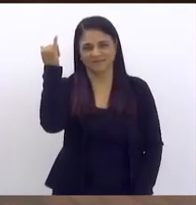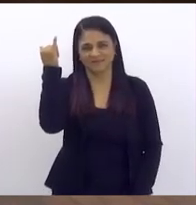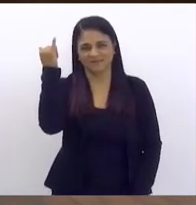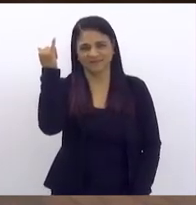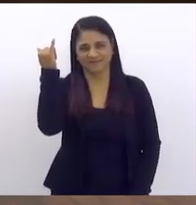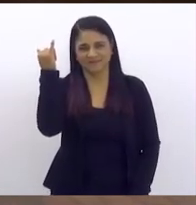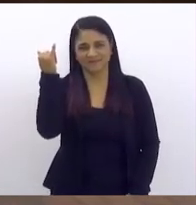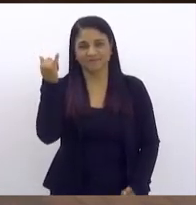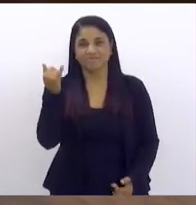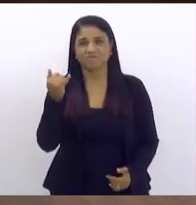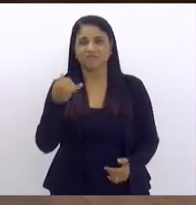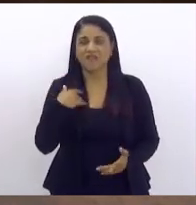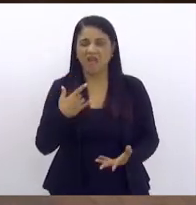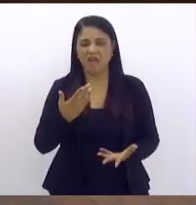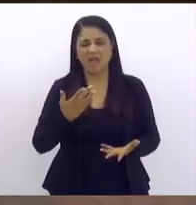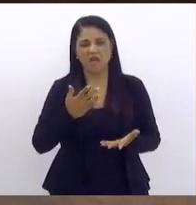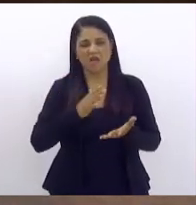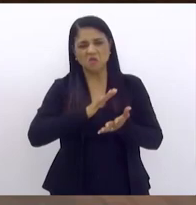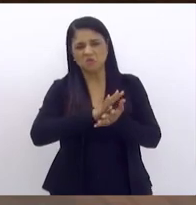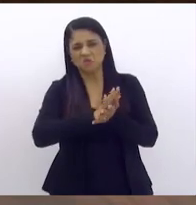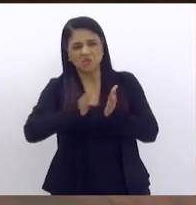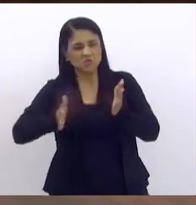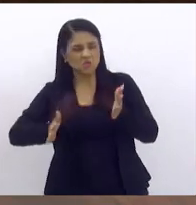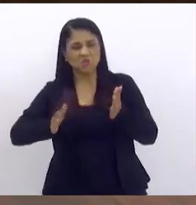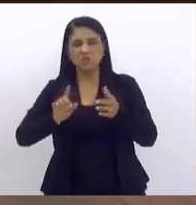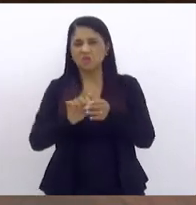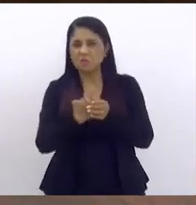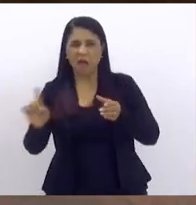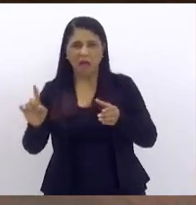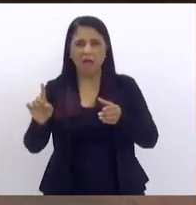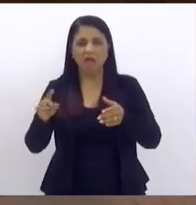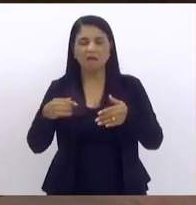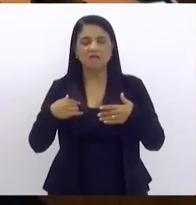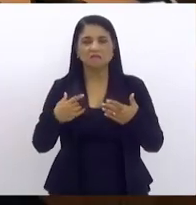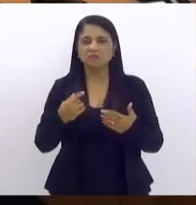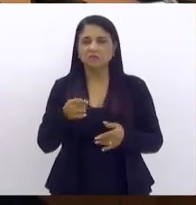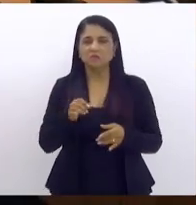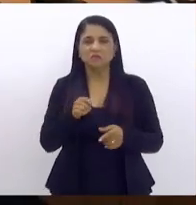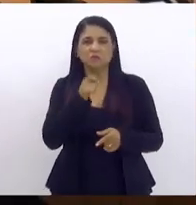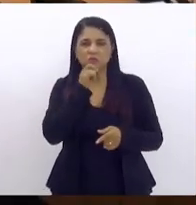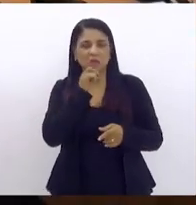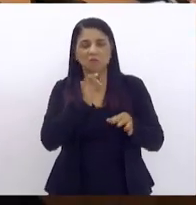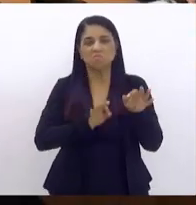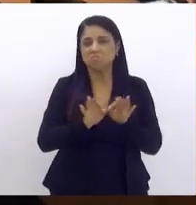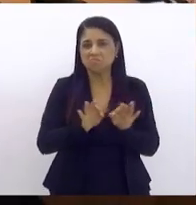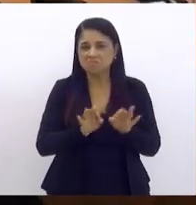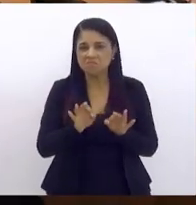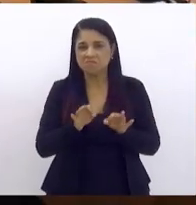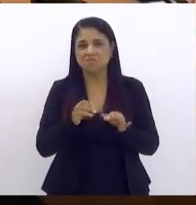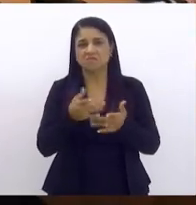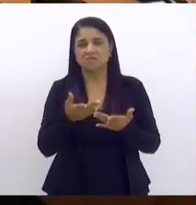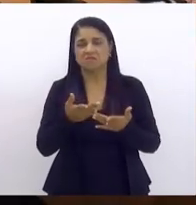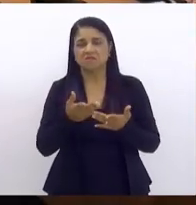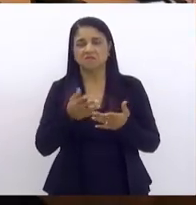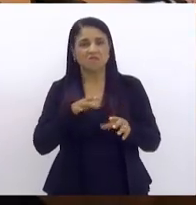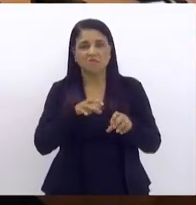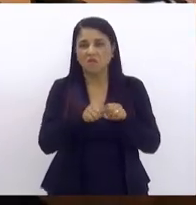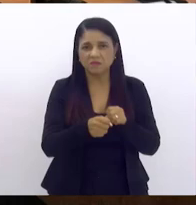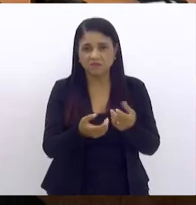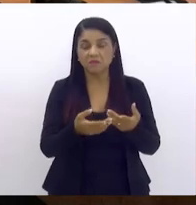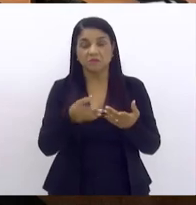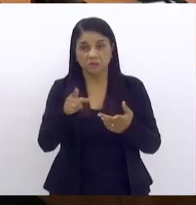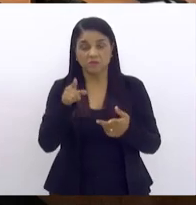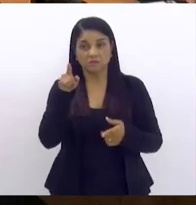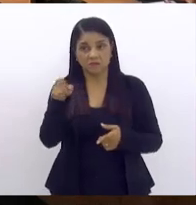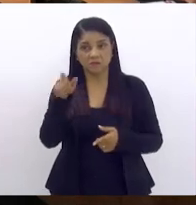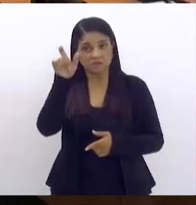os excluídos não têm cultura, não têm preparo. Nossa função, deputada Renata Souza, Vossa Excelência é uma que dedica a